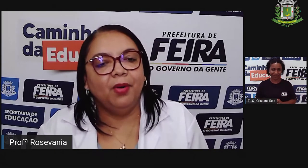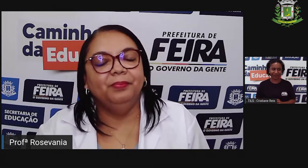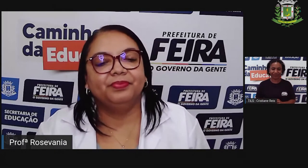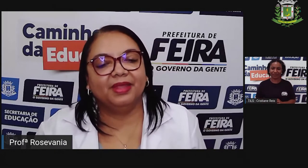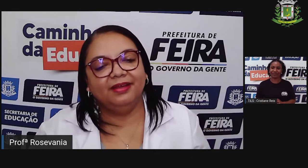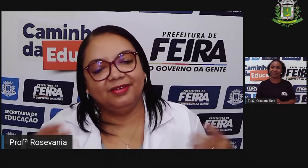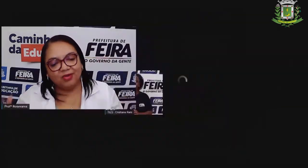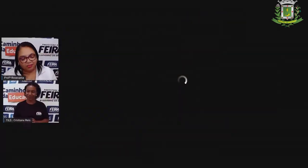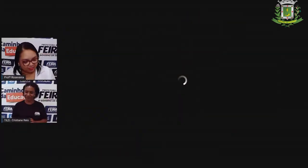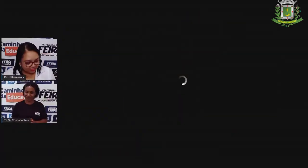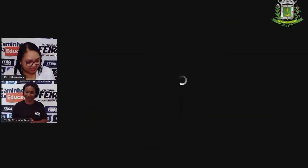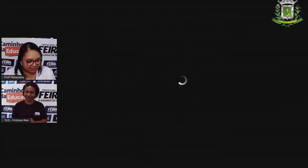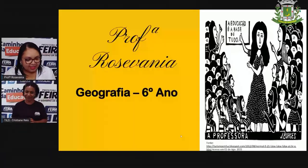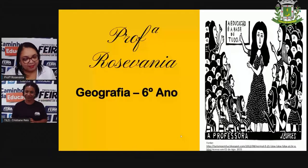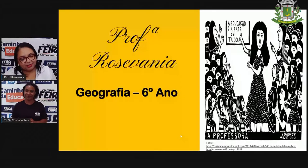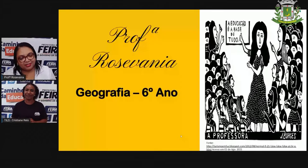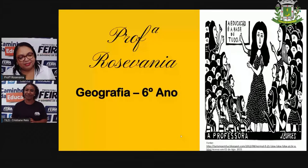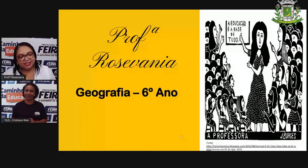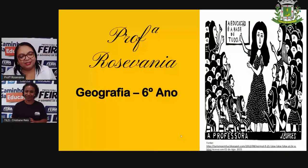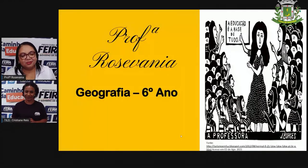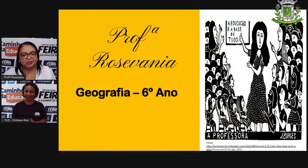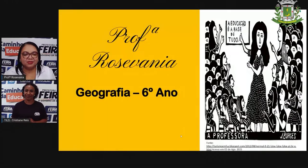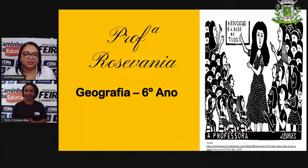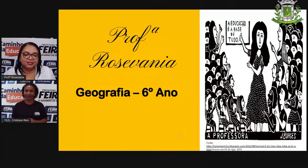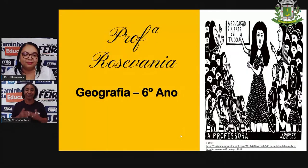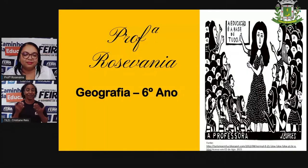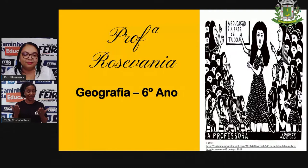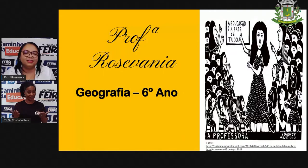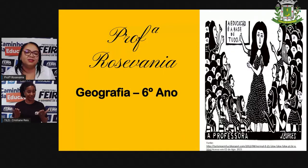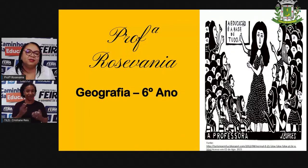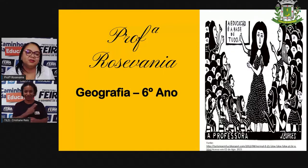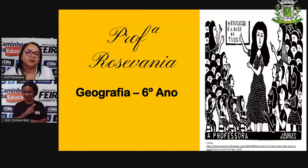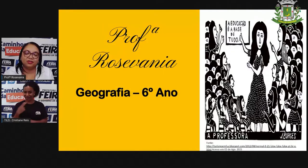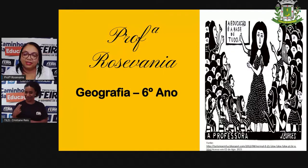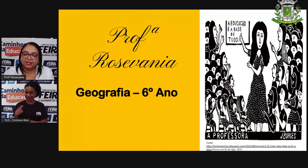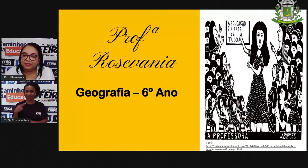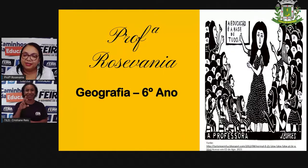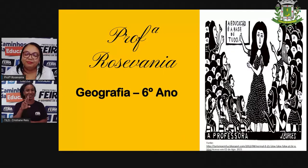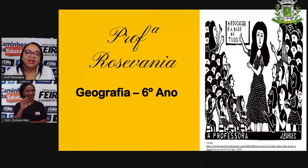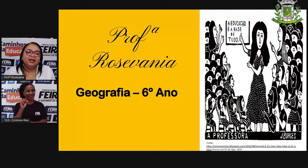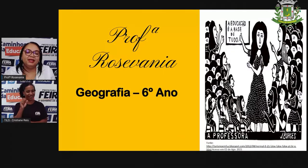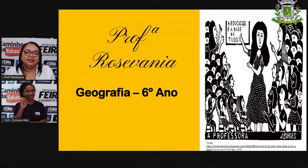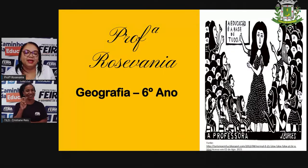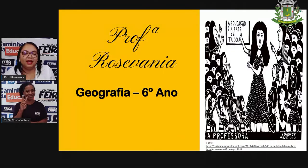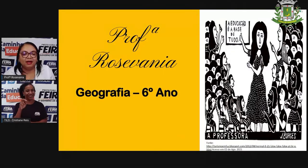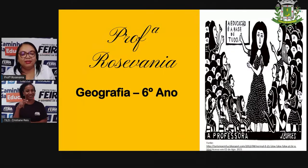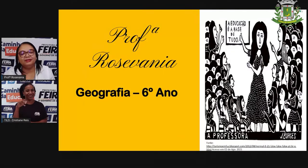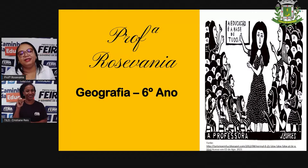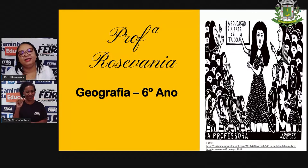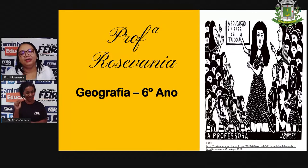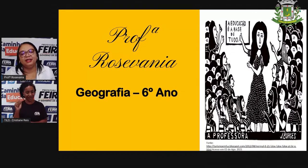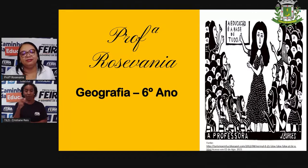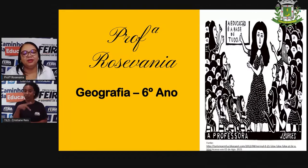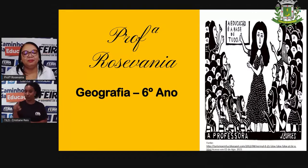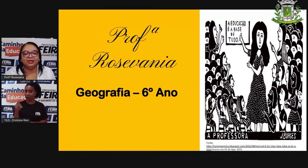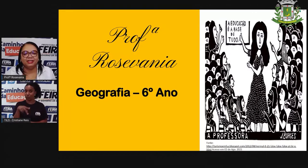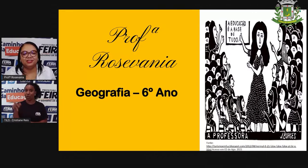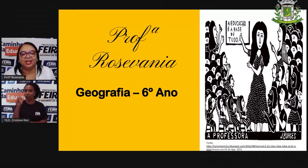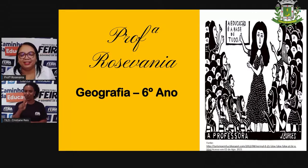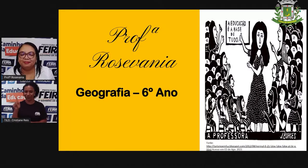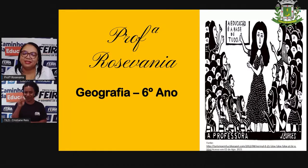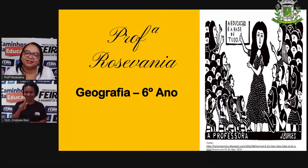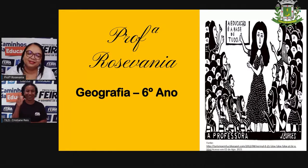Bom, como vocês já sabem, que eu já falei, eu sou professora Rosa Evânia, sou professora de Geografia e esta aula, né, ela foi